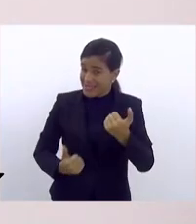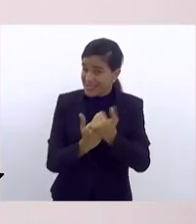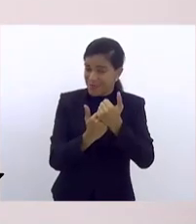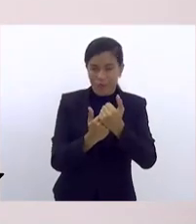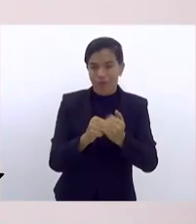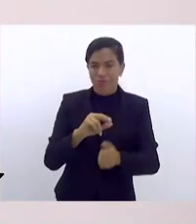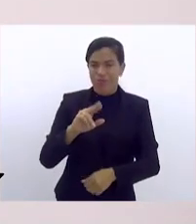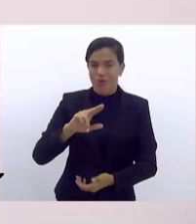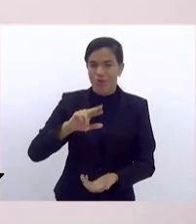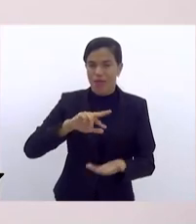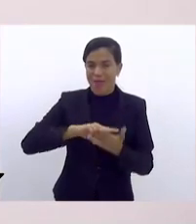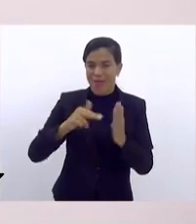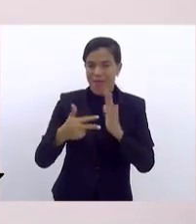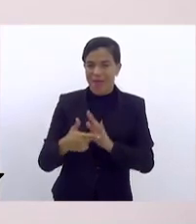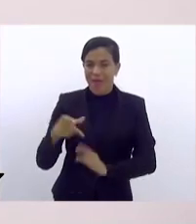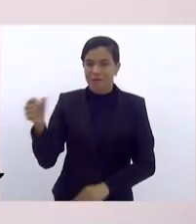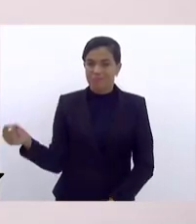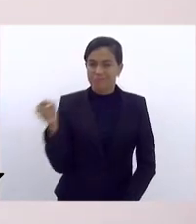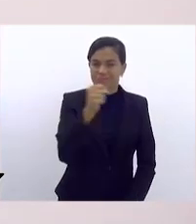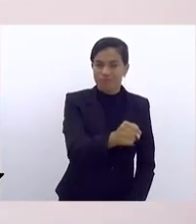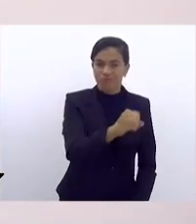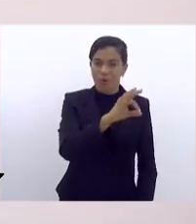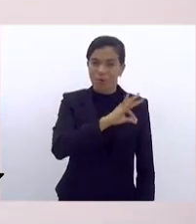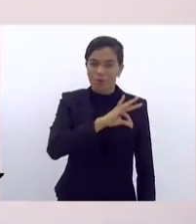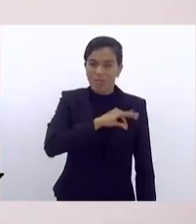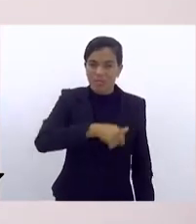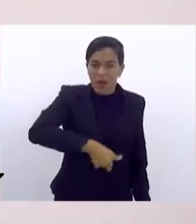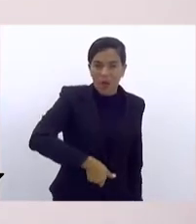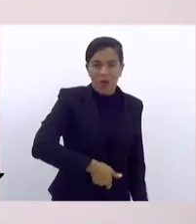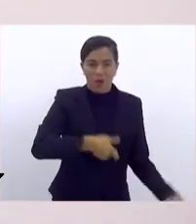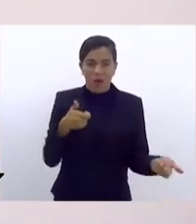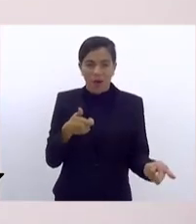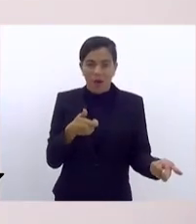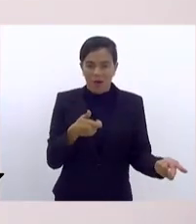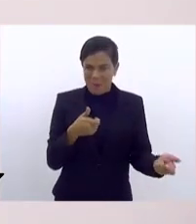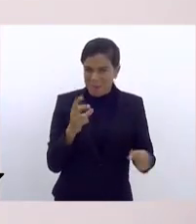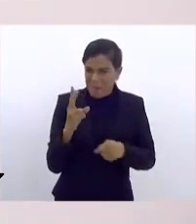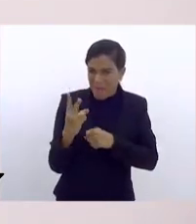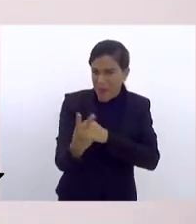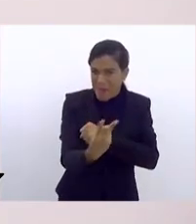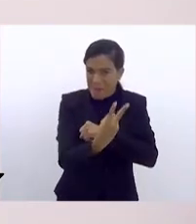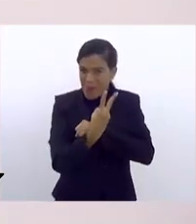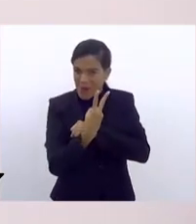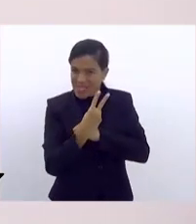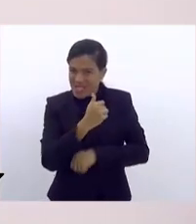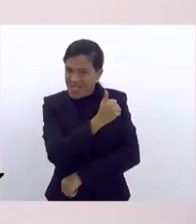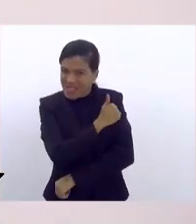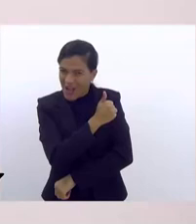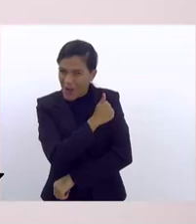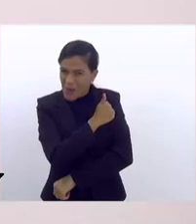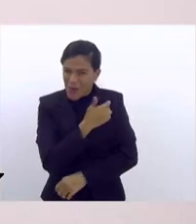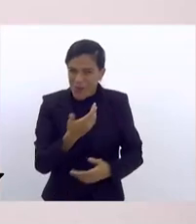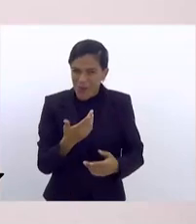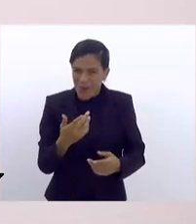colocando um policial armado para defender os estudantes dos próprios estudantes